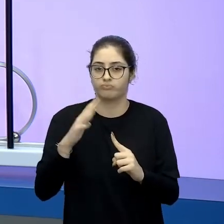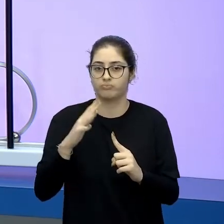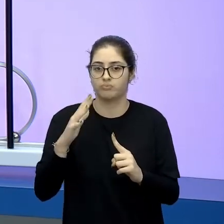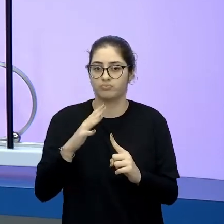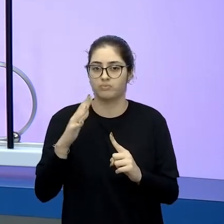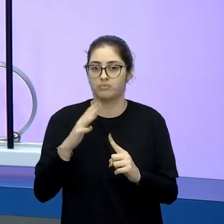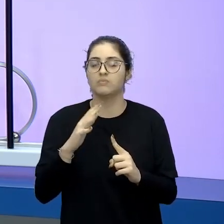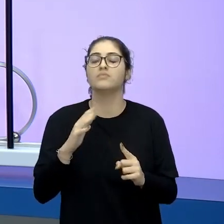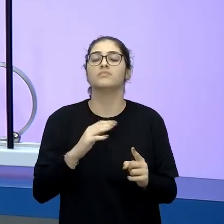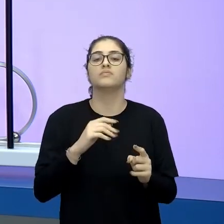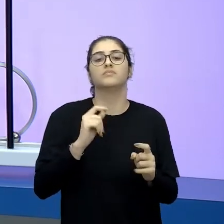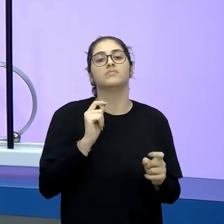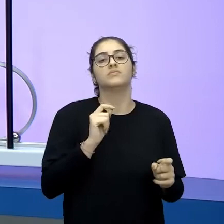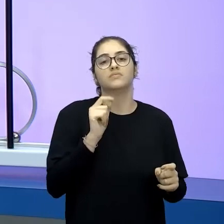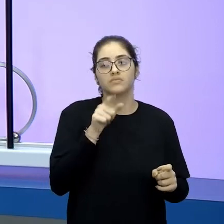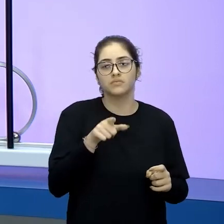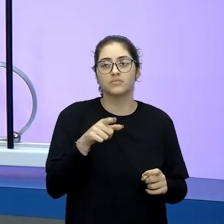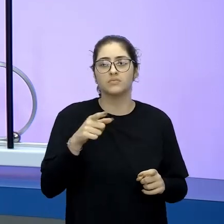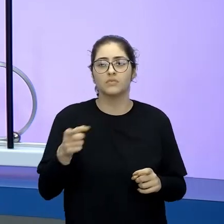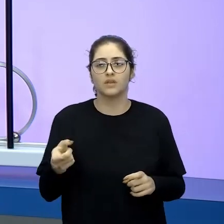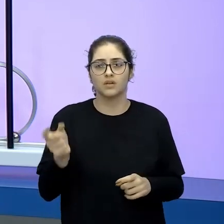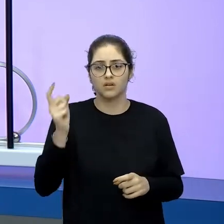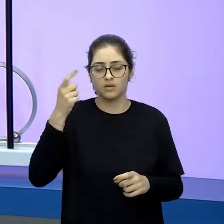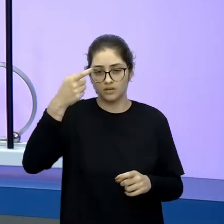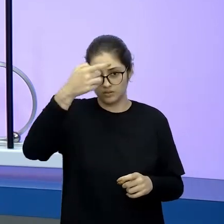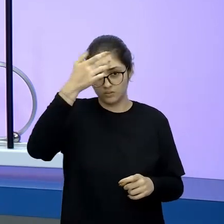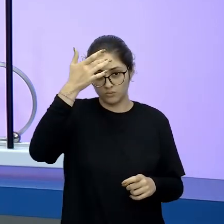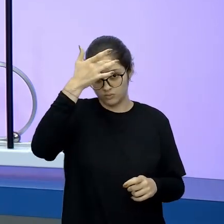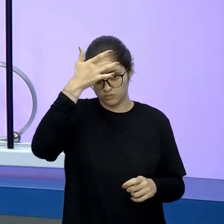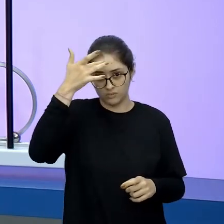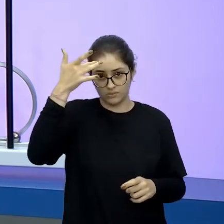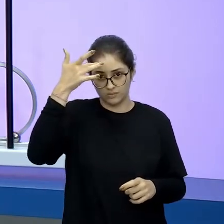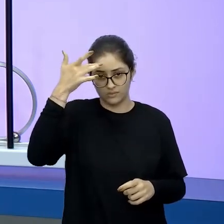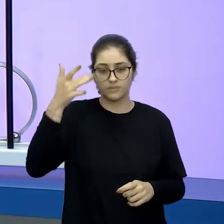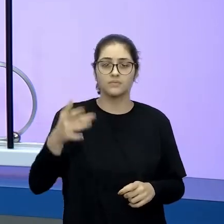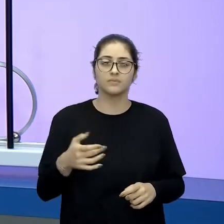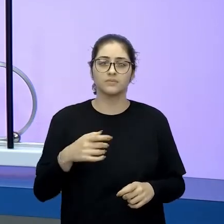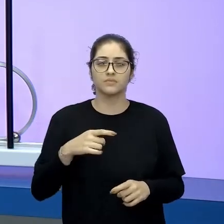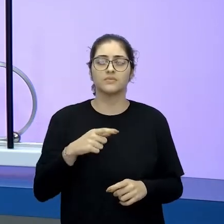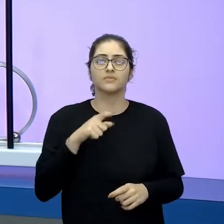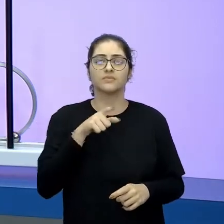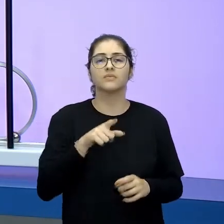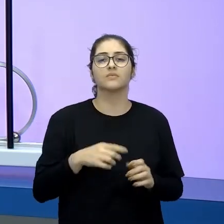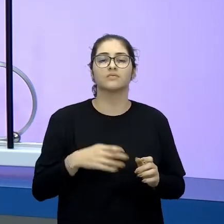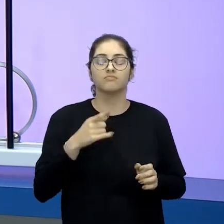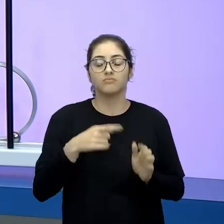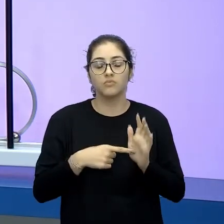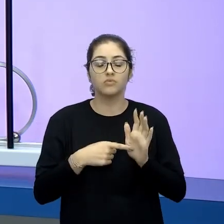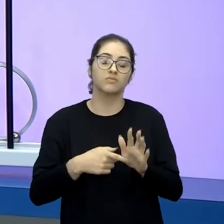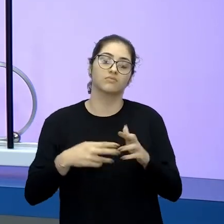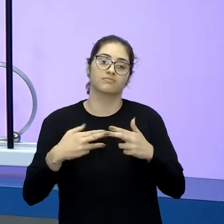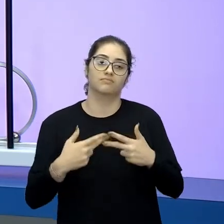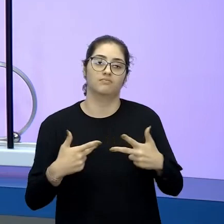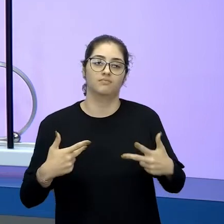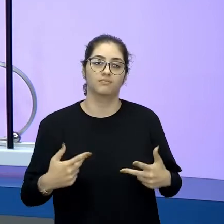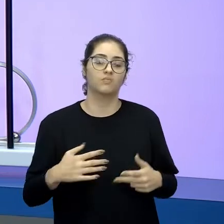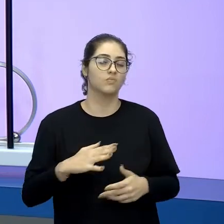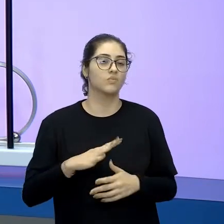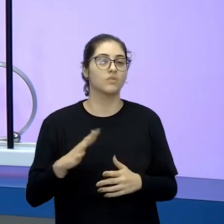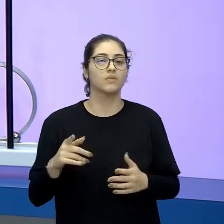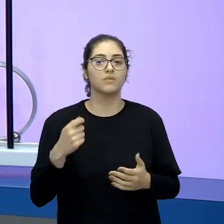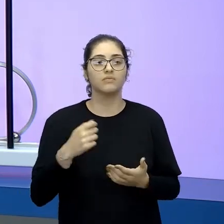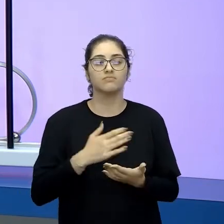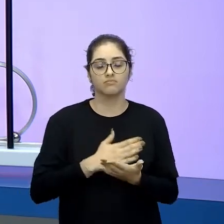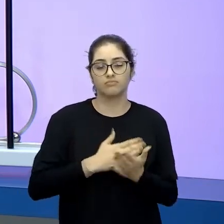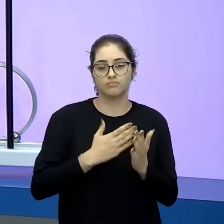com relação, ou melhor, consciente desse consumo, ele te traz outras possibilidades. Então, tudo é